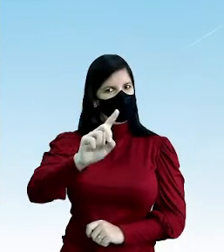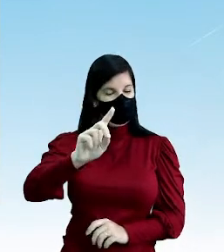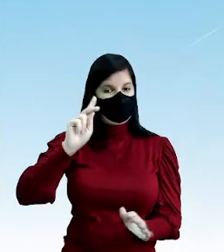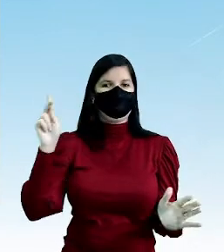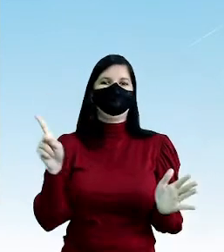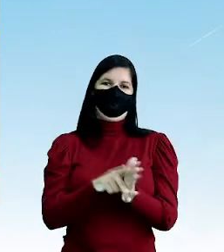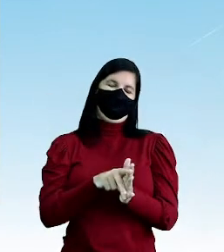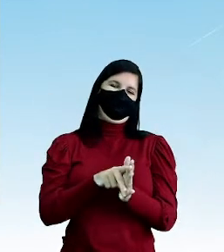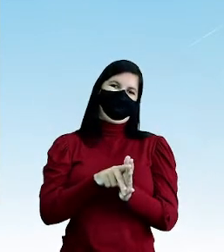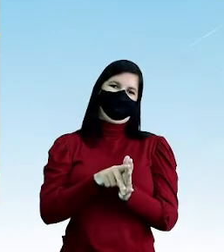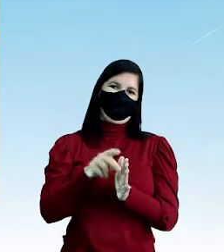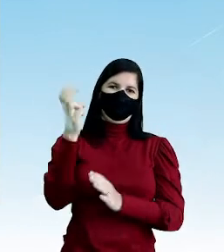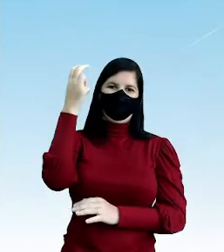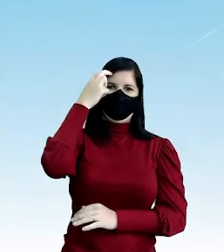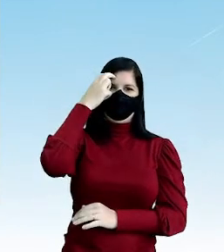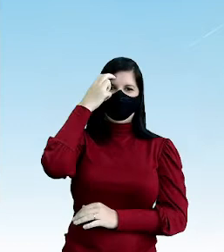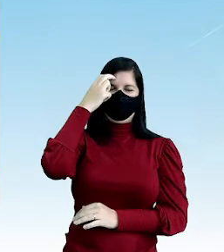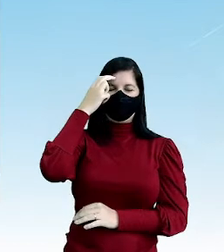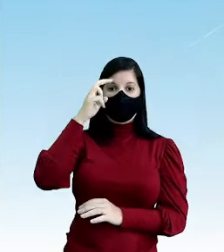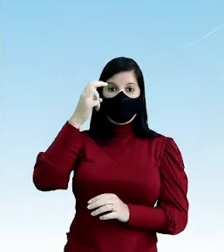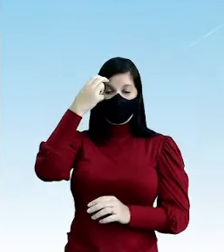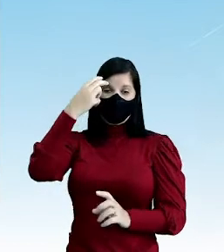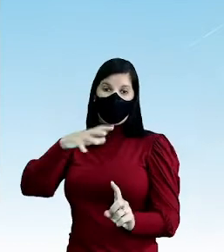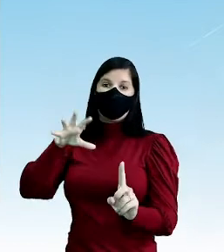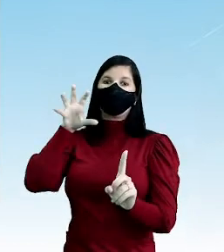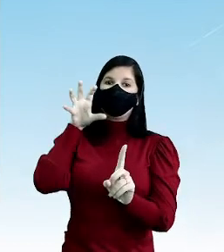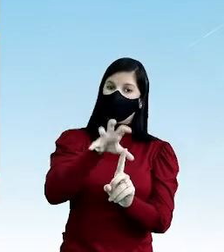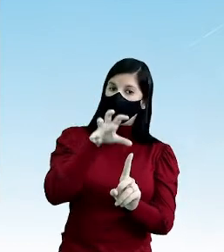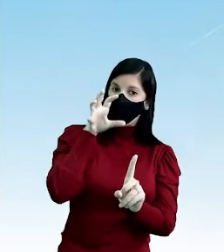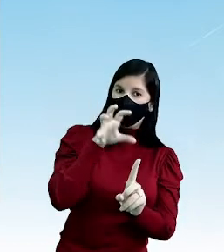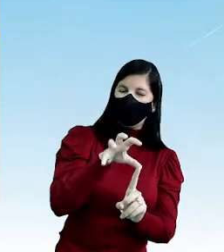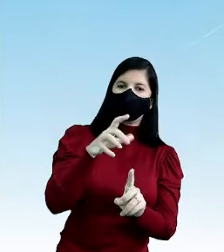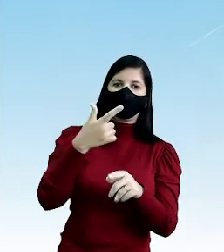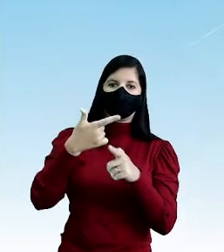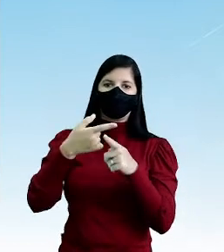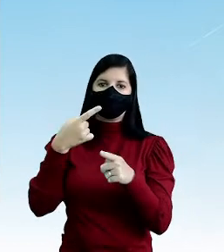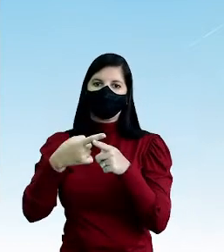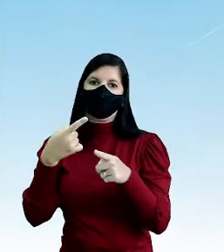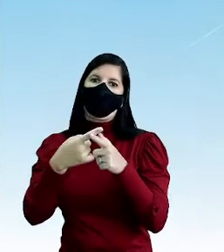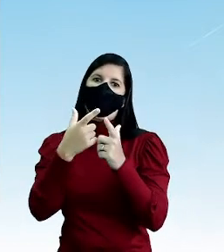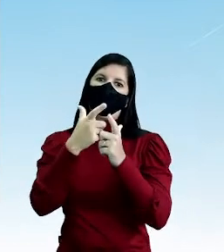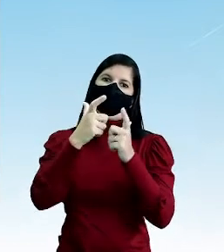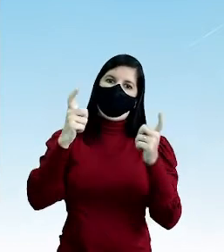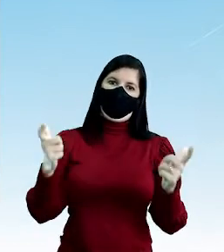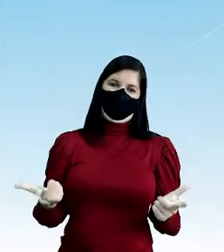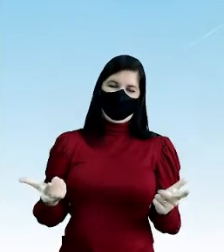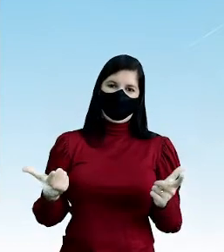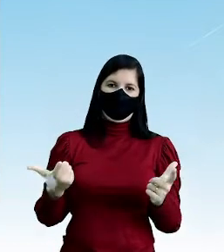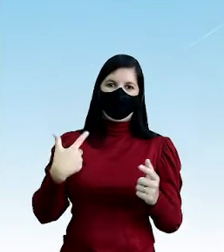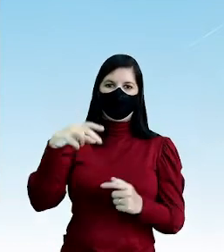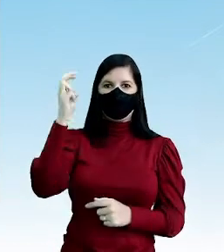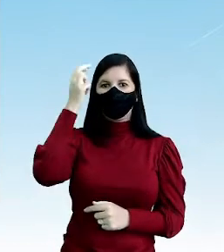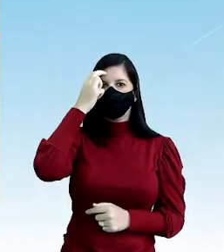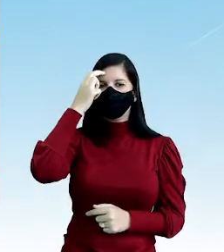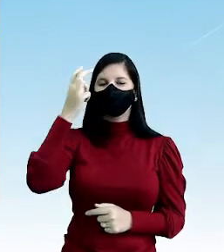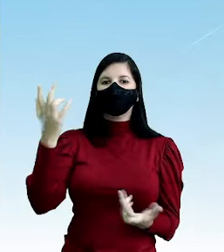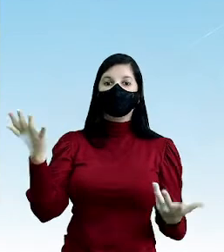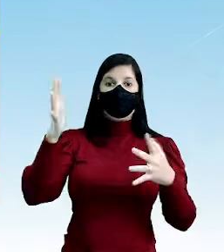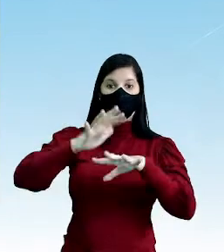cultura. Então, a cultura ela vai ser influenciada, que a cultura é um conjunto muito maior, Então, na cultura vai estar